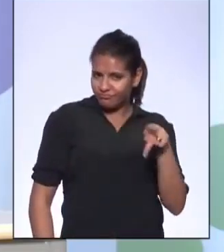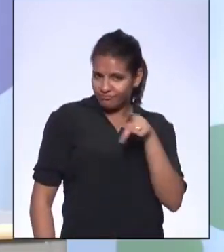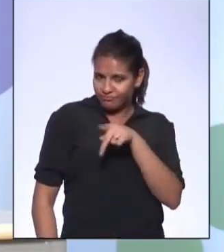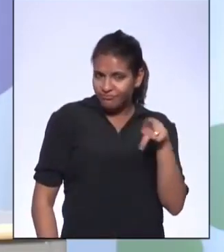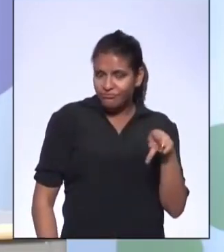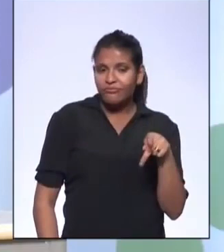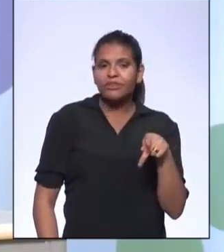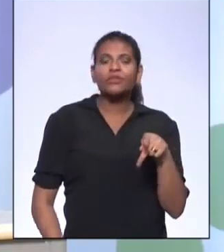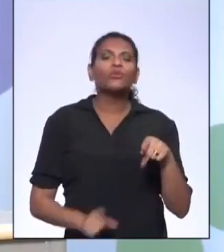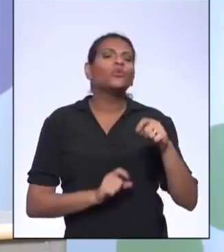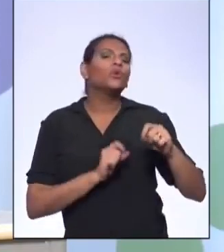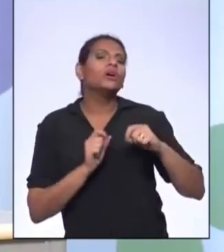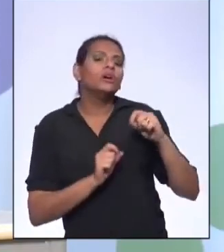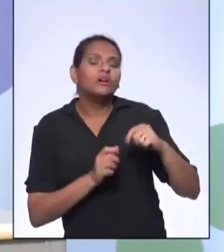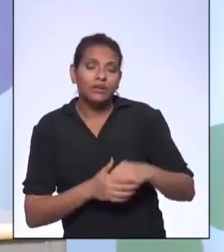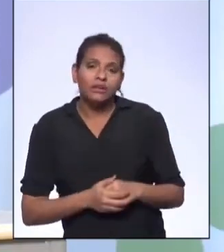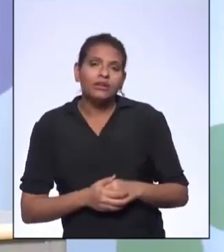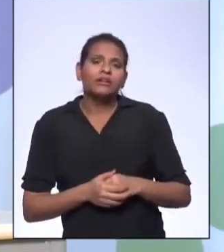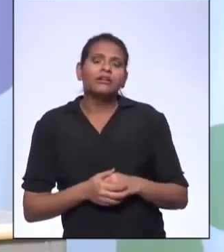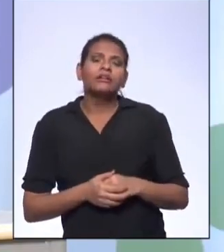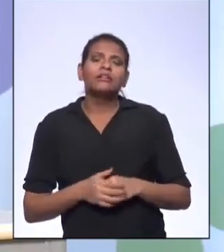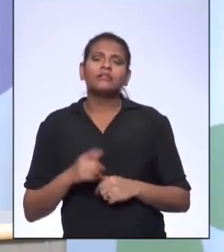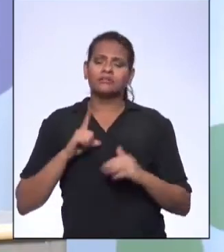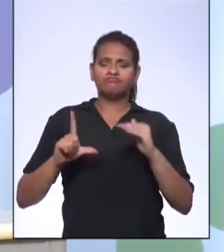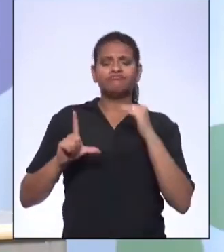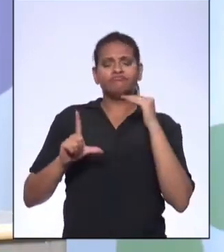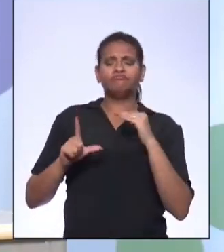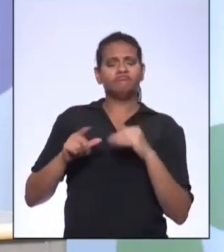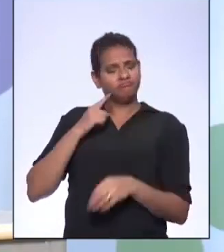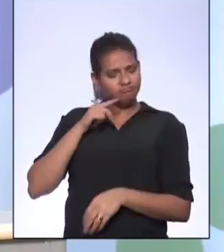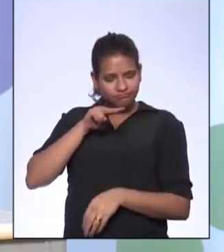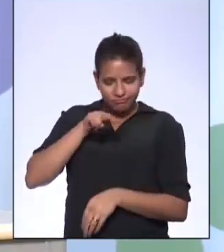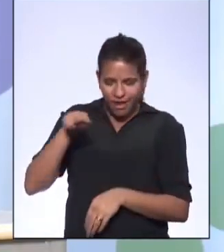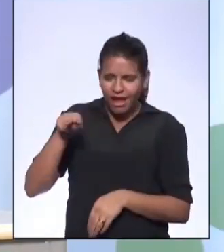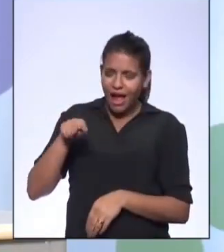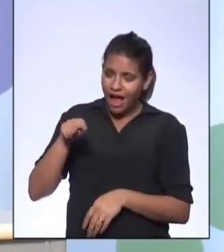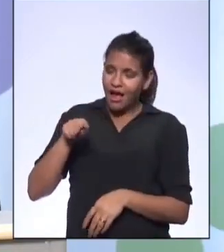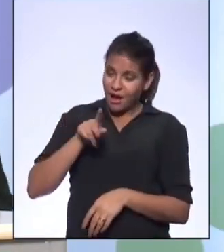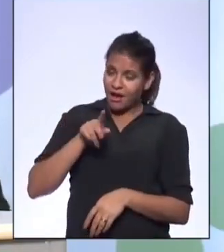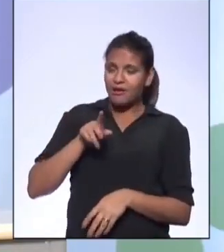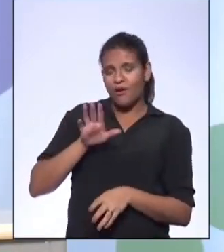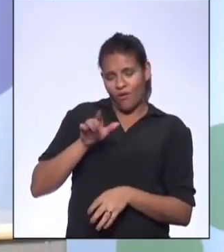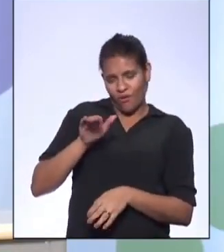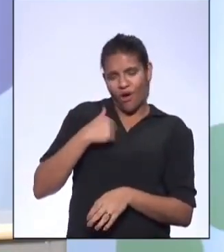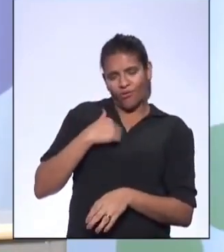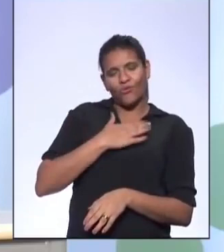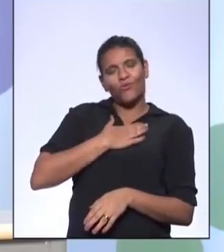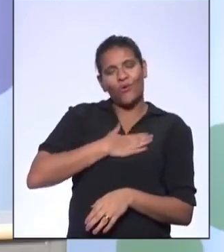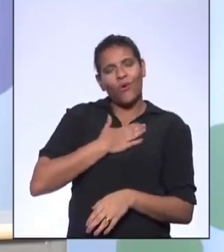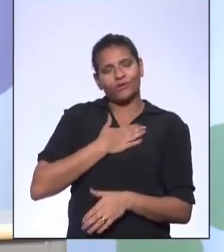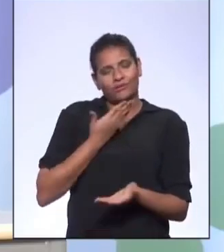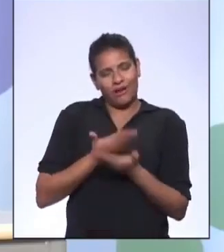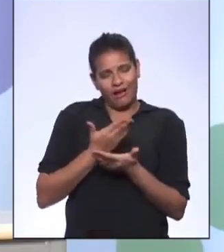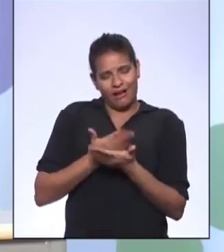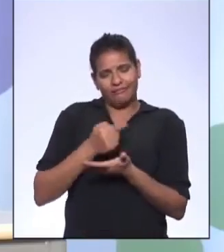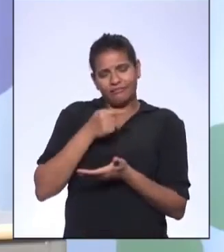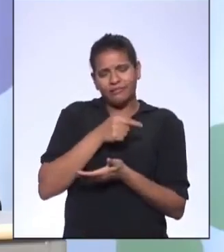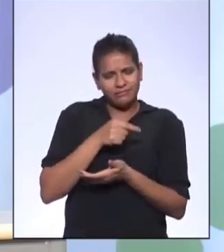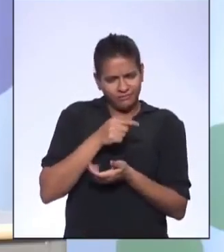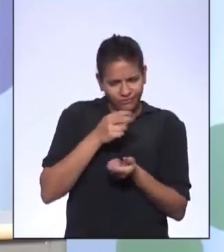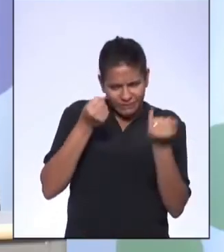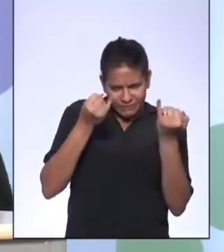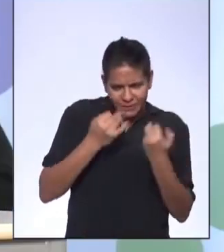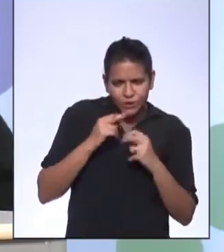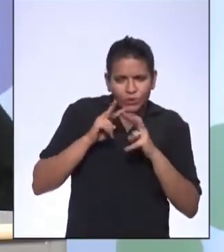Zil, ela falou assim: professora, estou gostando muito das suas aulas, você vai falar sobre patrimônio cultural? Eu